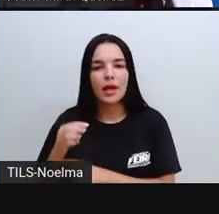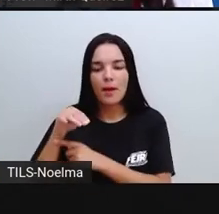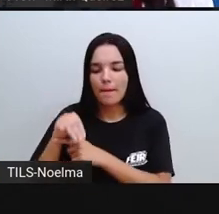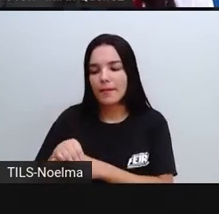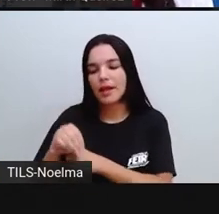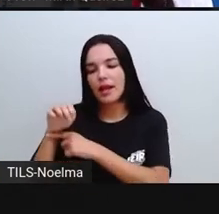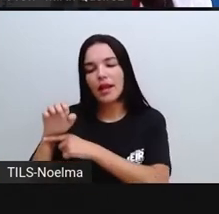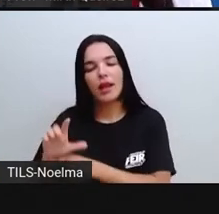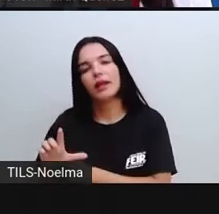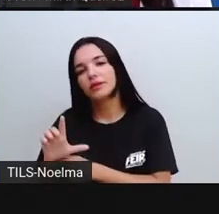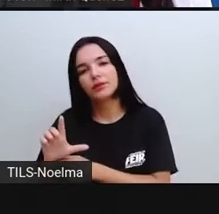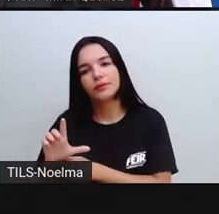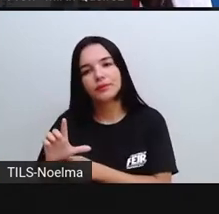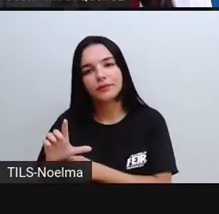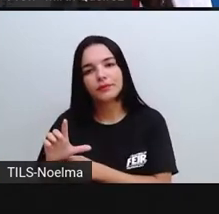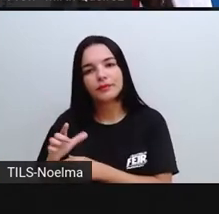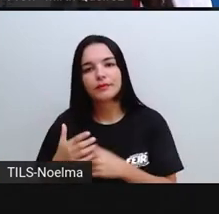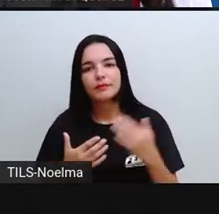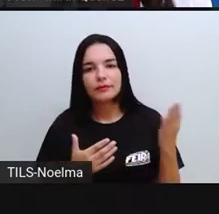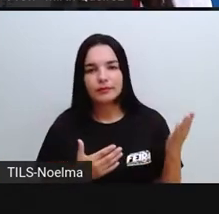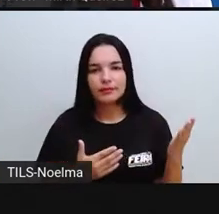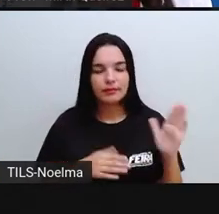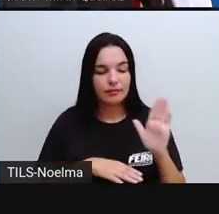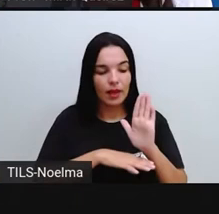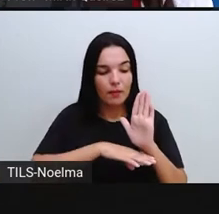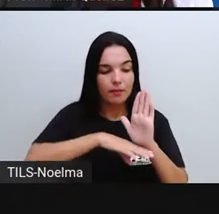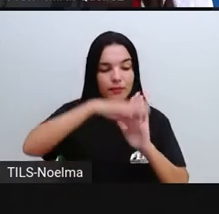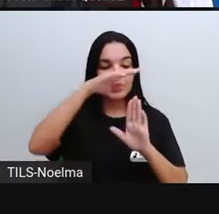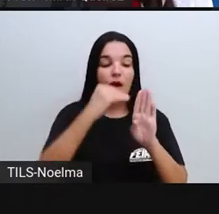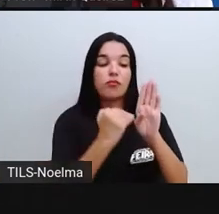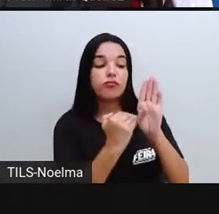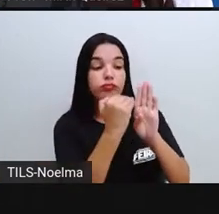a jarra, nós temos uma marca aí escrita